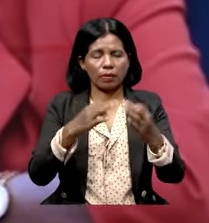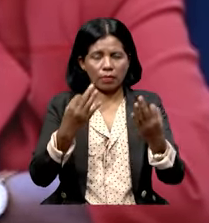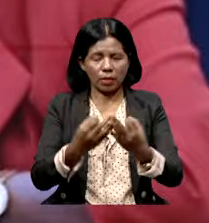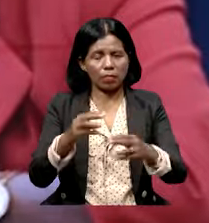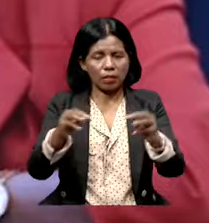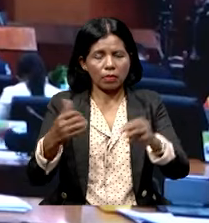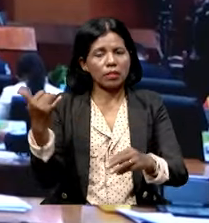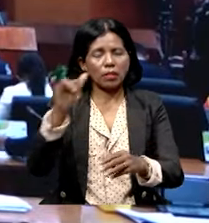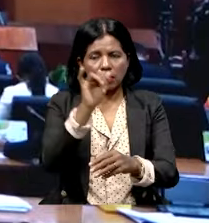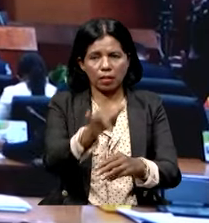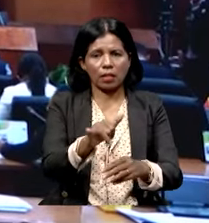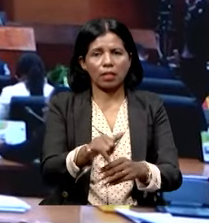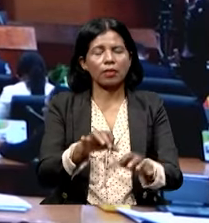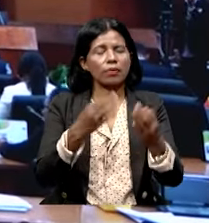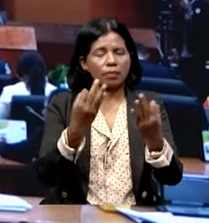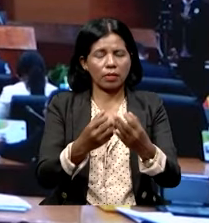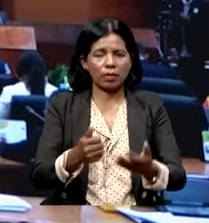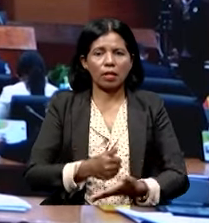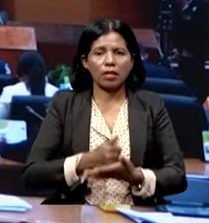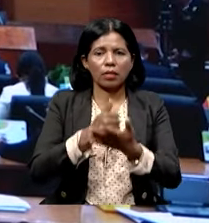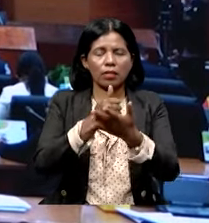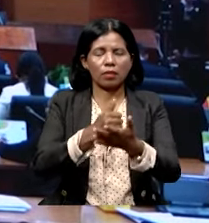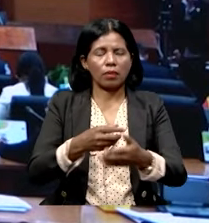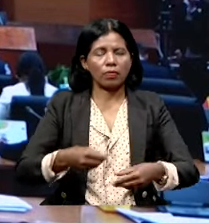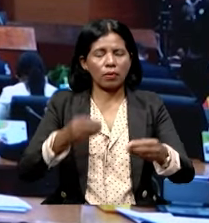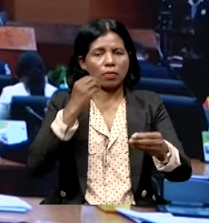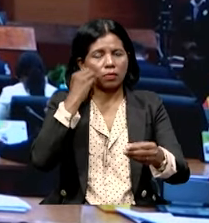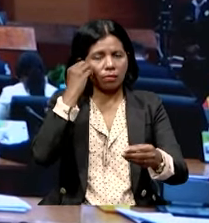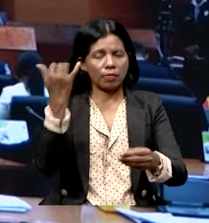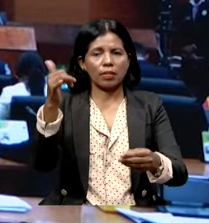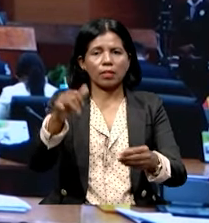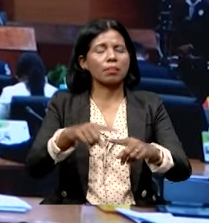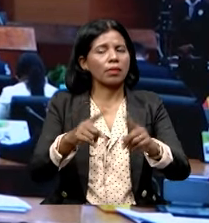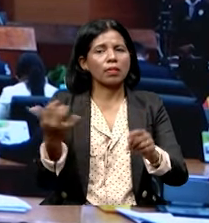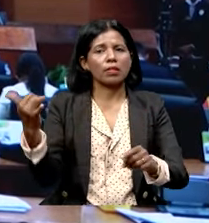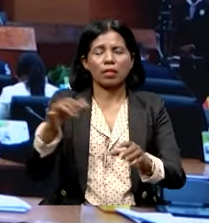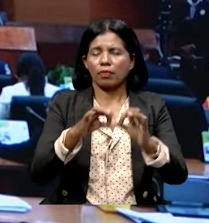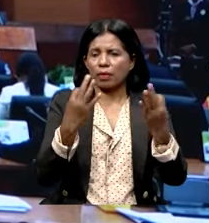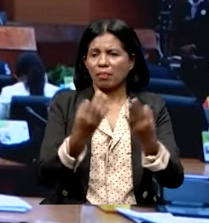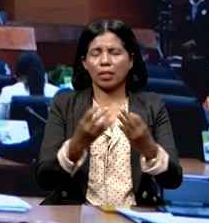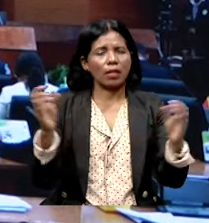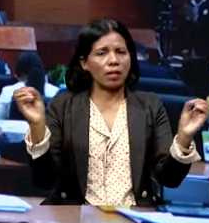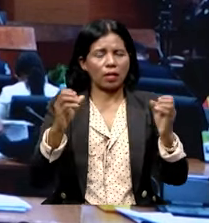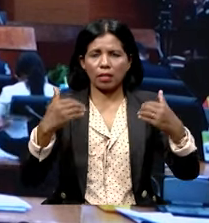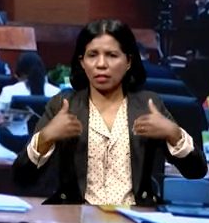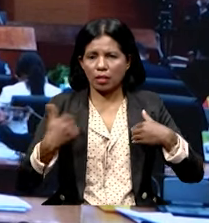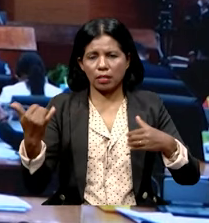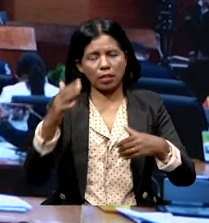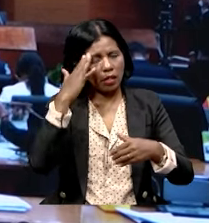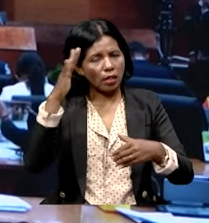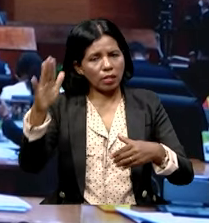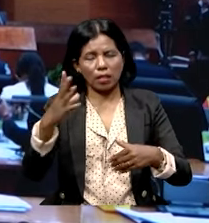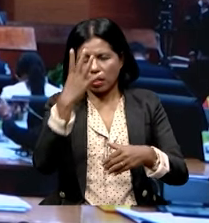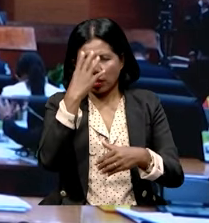ba, cala pelo menos família né, bele facilita né, que ela fate em Bessira. Mas Sira né, bem família Laíha, Sira lá tem a tuba